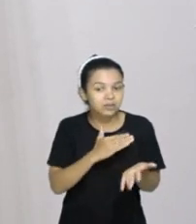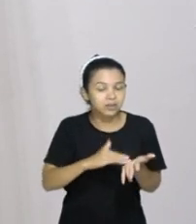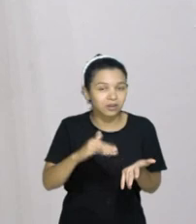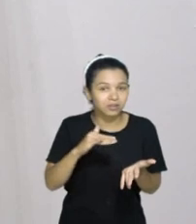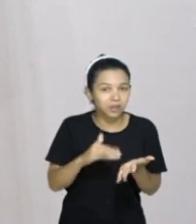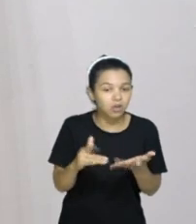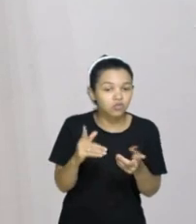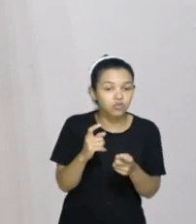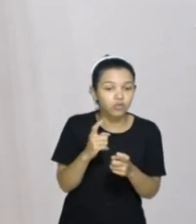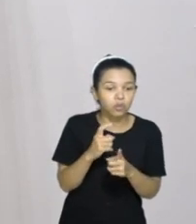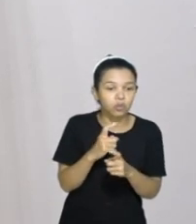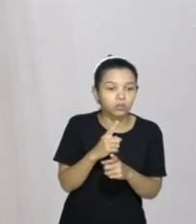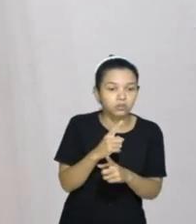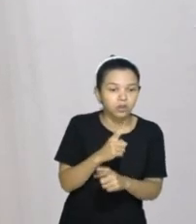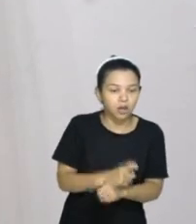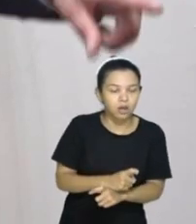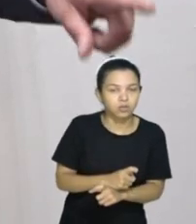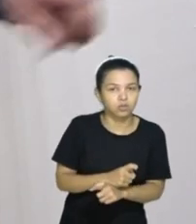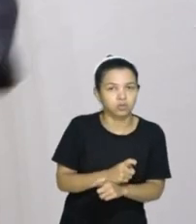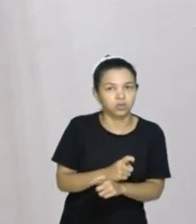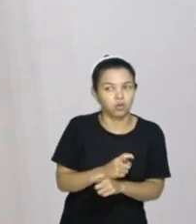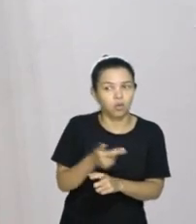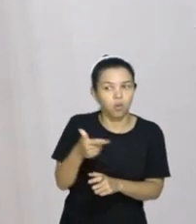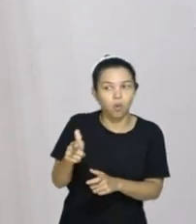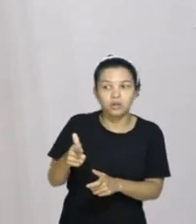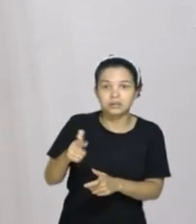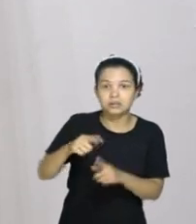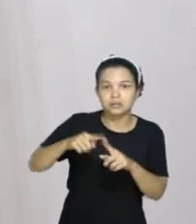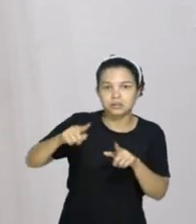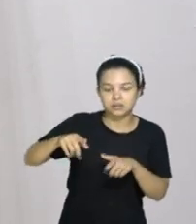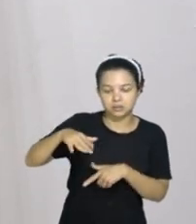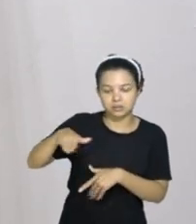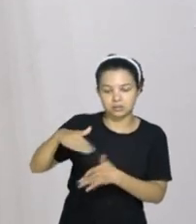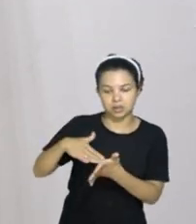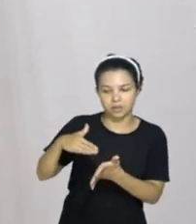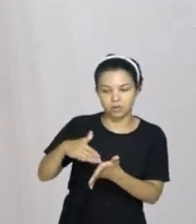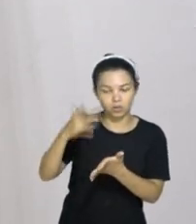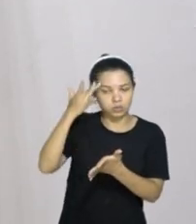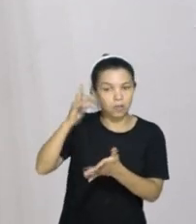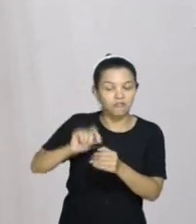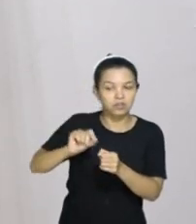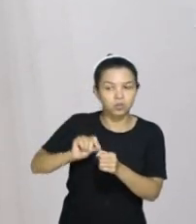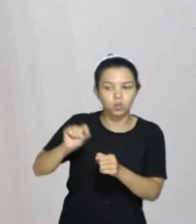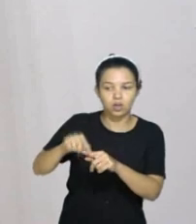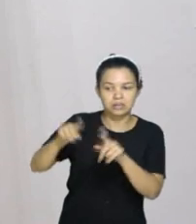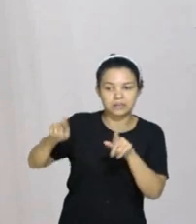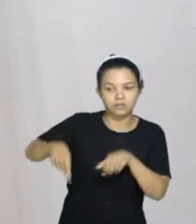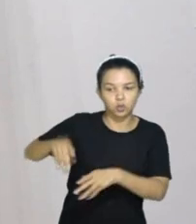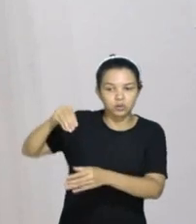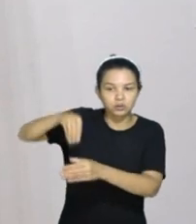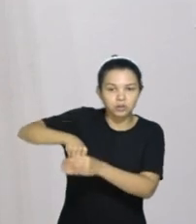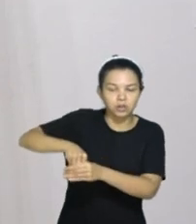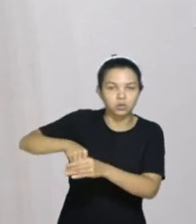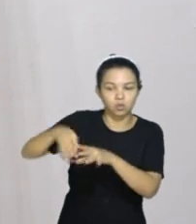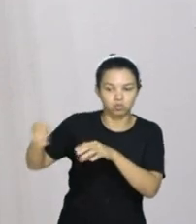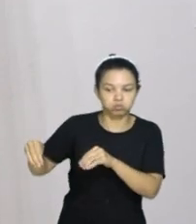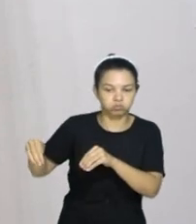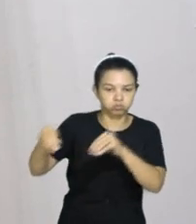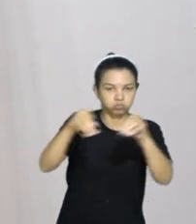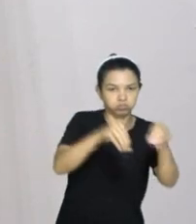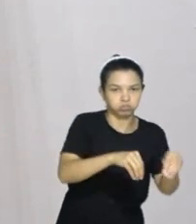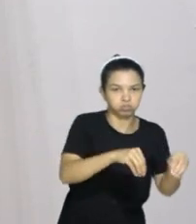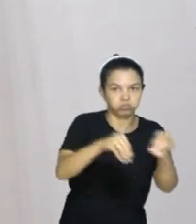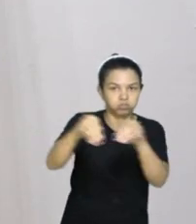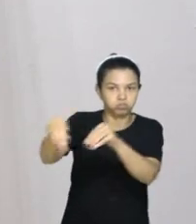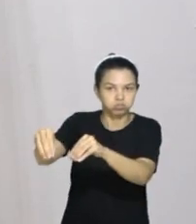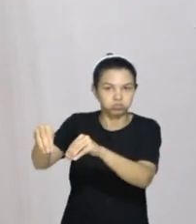servidor enquanto outros secretário não sabe o que fazer com o servidor que tem lá dentro então esse remanejamento tem